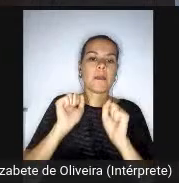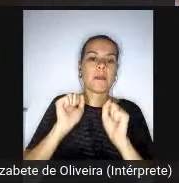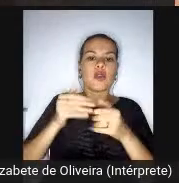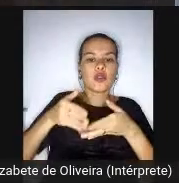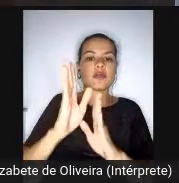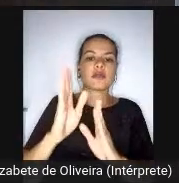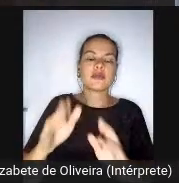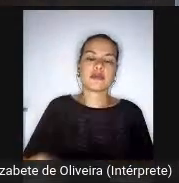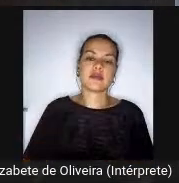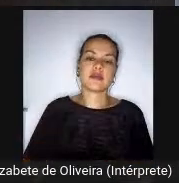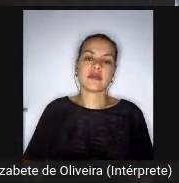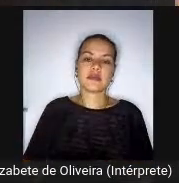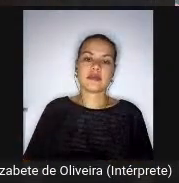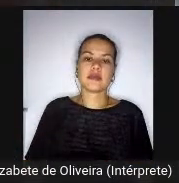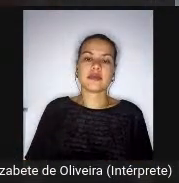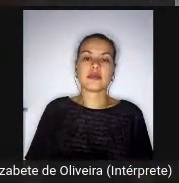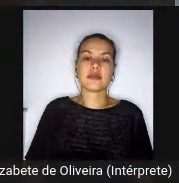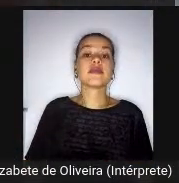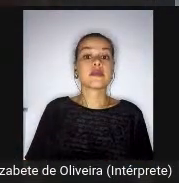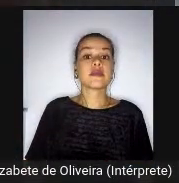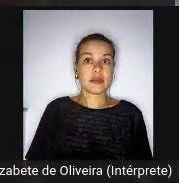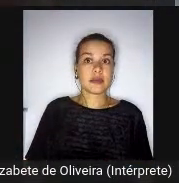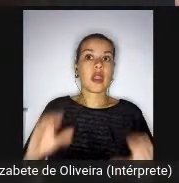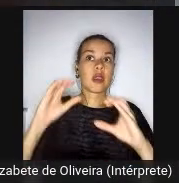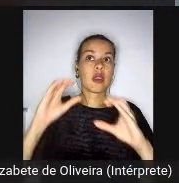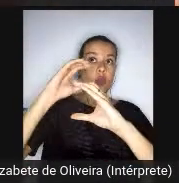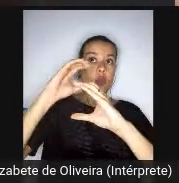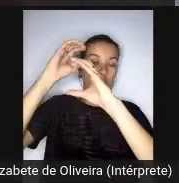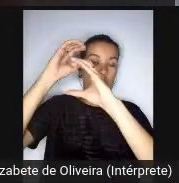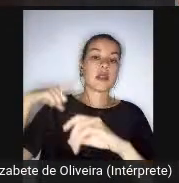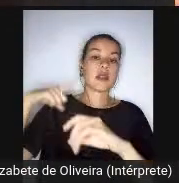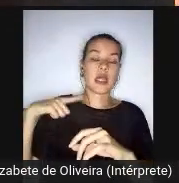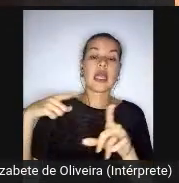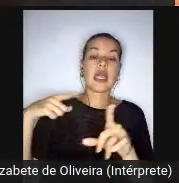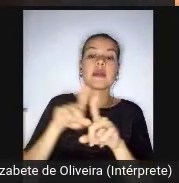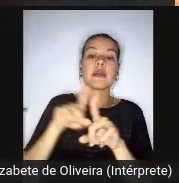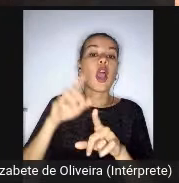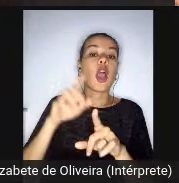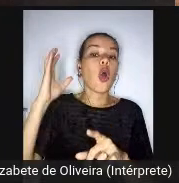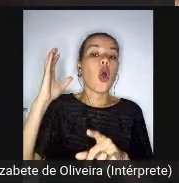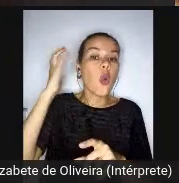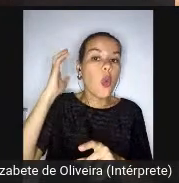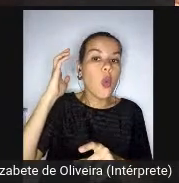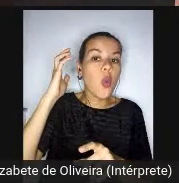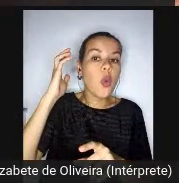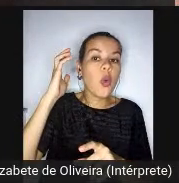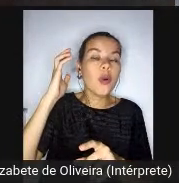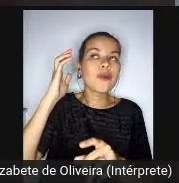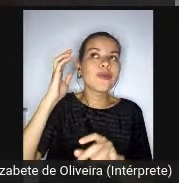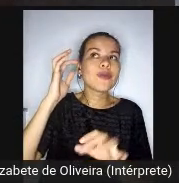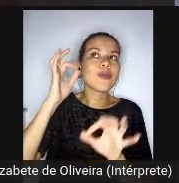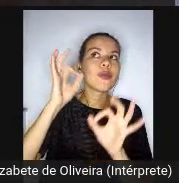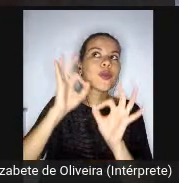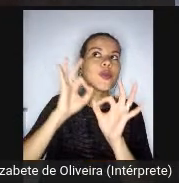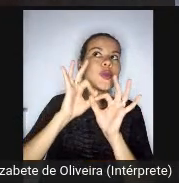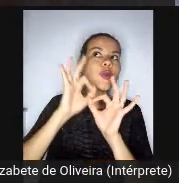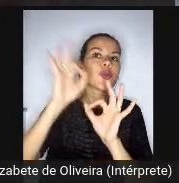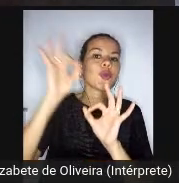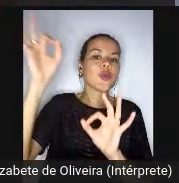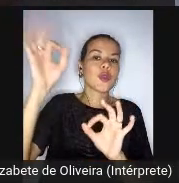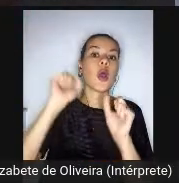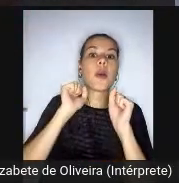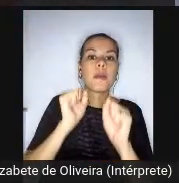sonoro a gente sabe que é uma realidade que é muito distante então por isso que a gente precisa fazer com que esses objetos interajam